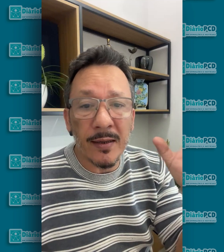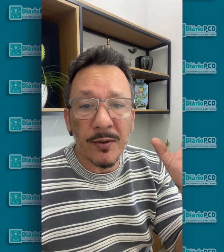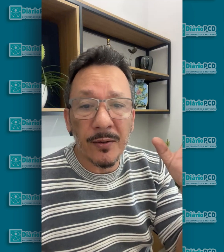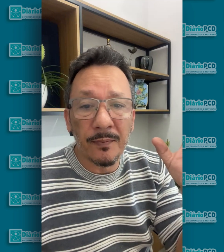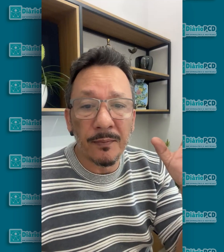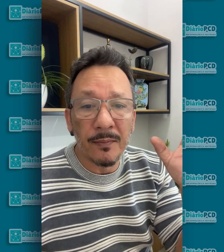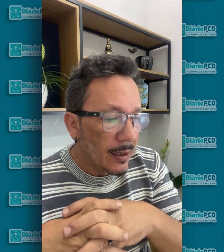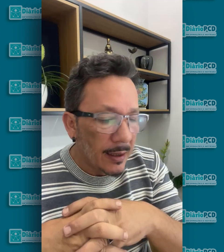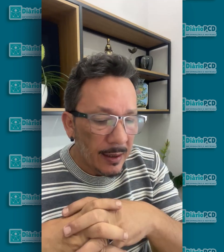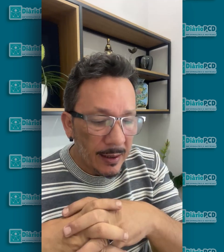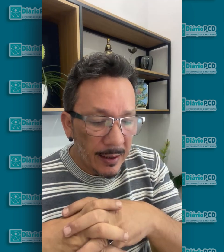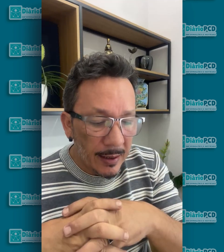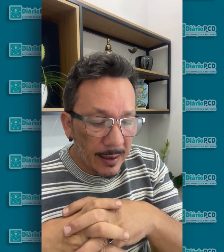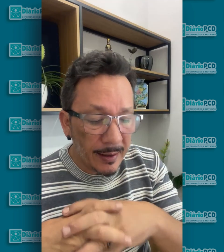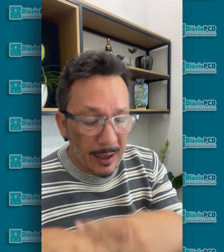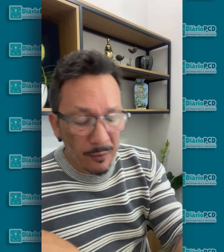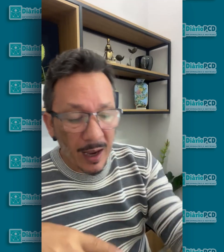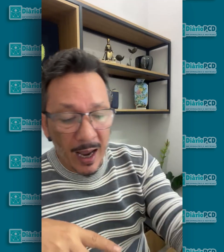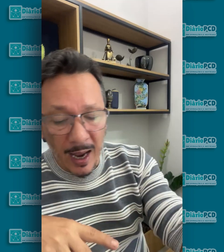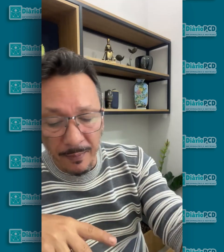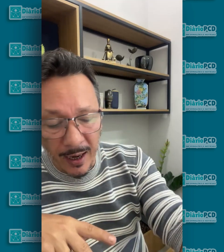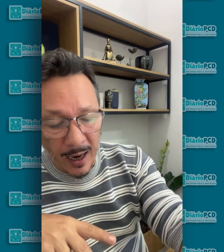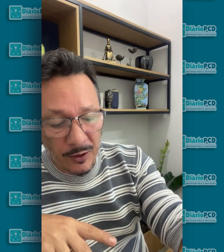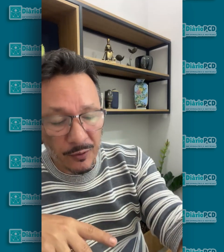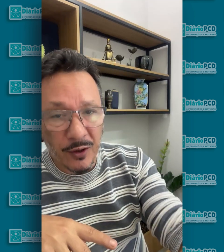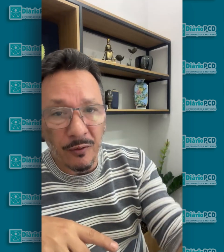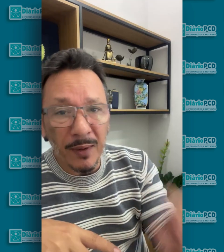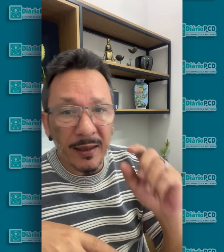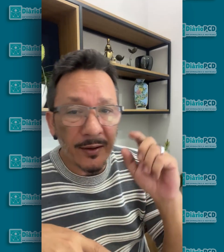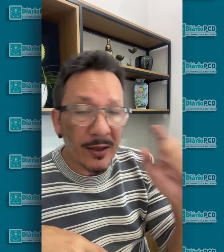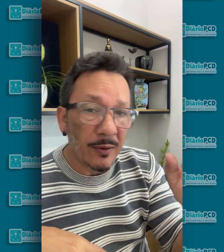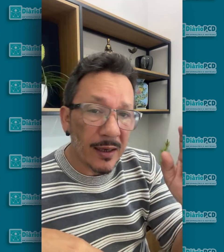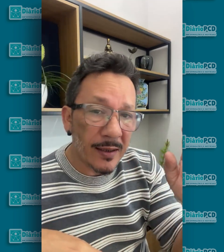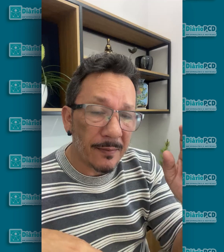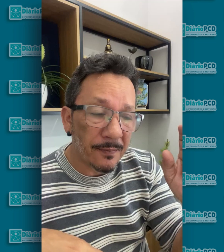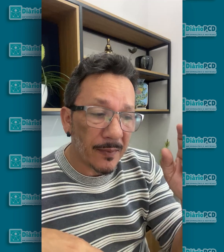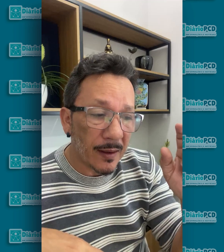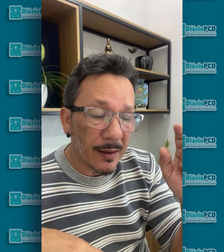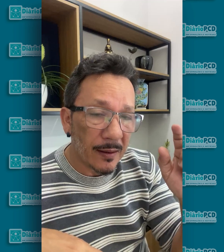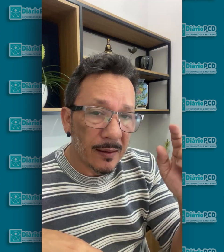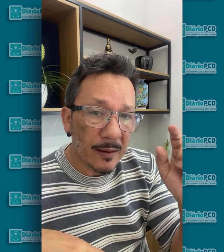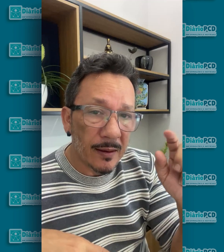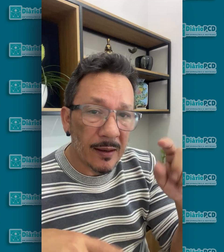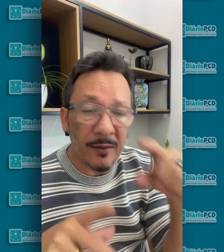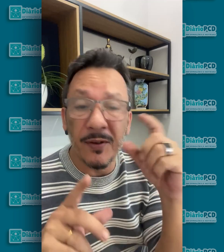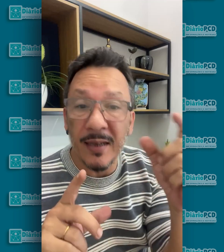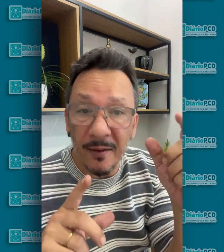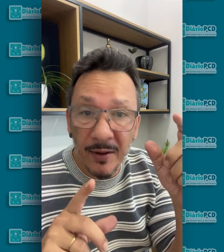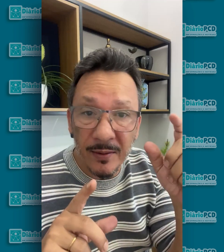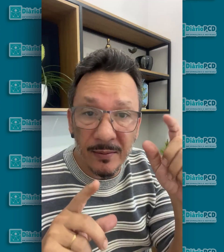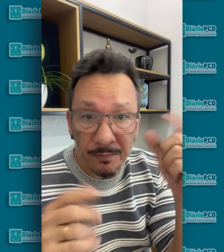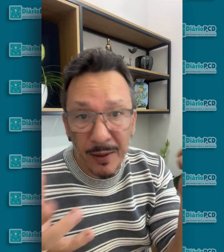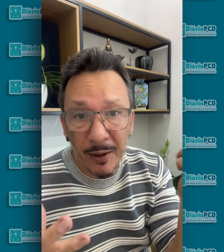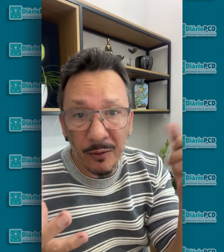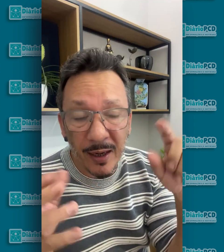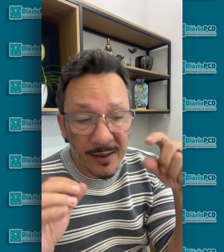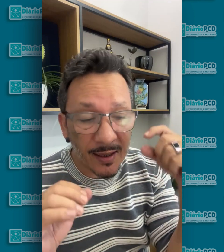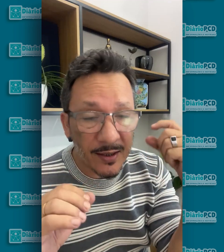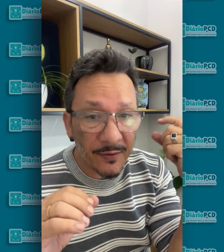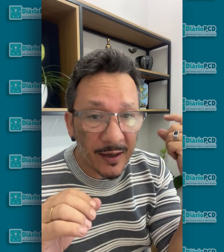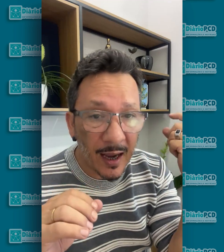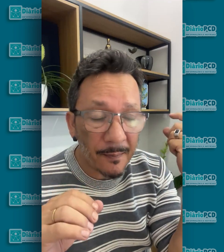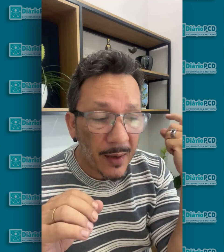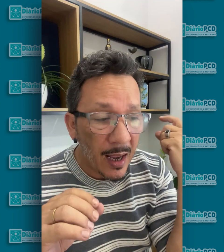esses requisitos. Então, a ABRA ajuizou o mandato de segurança, que visava, em primeiro